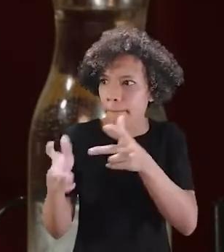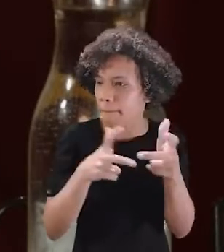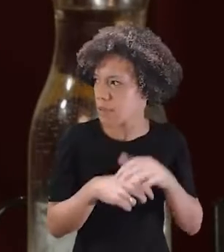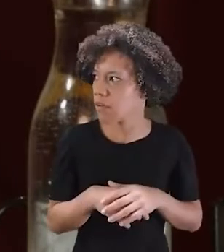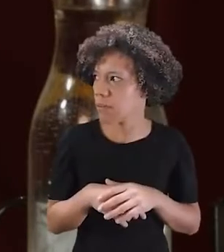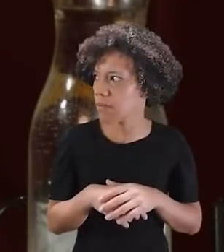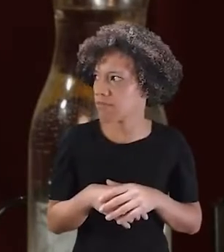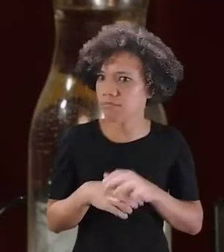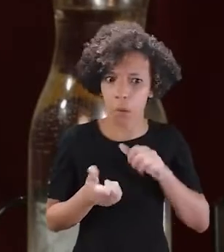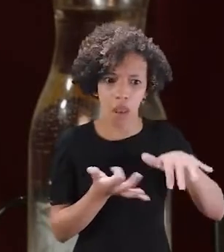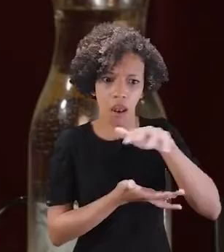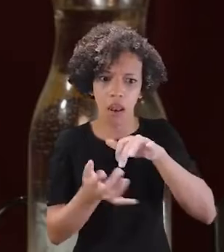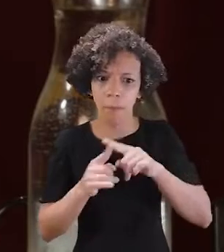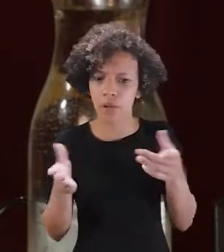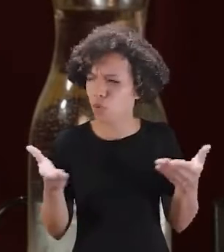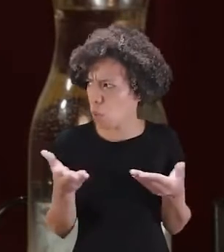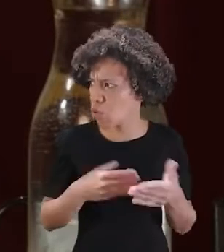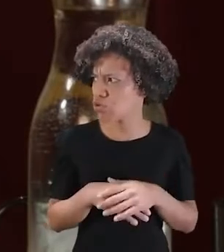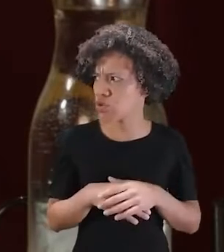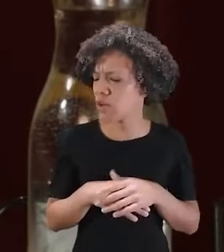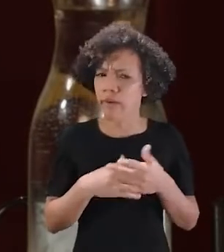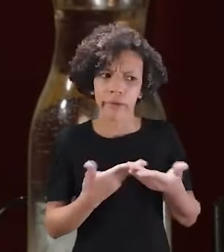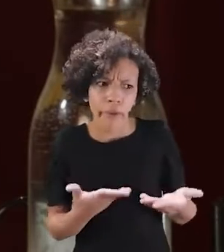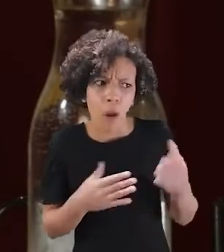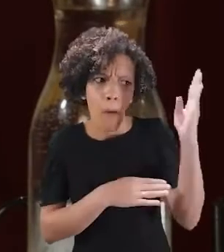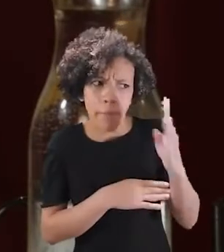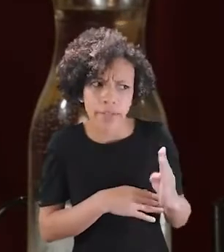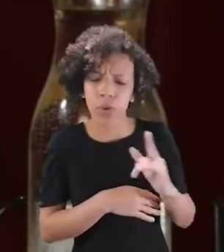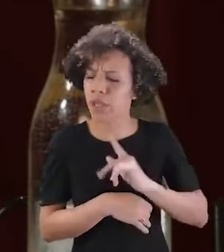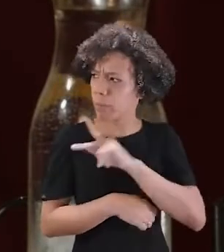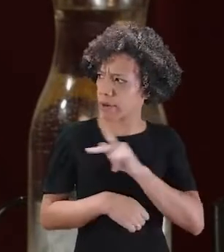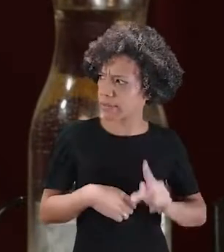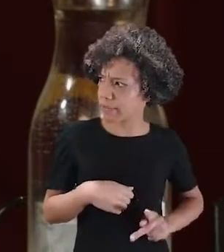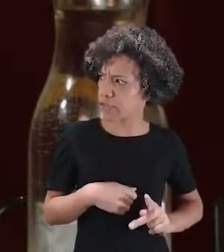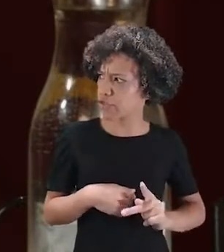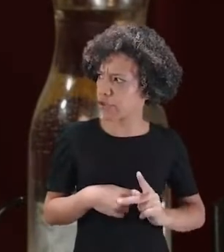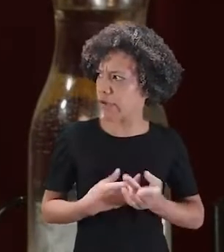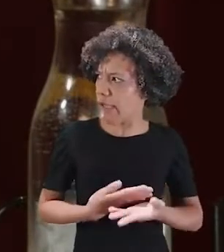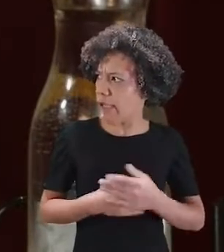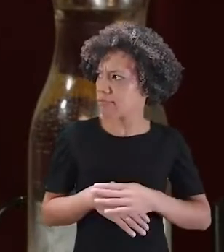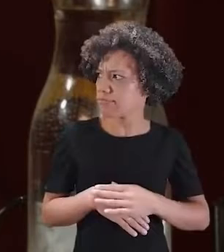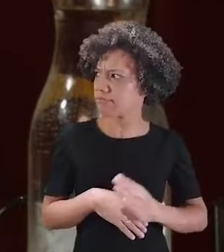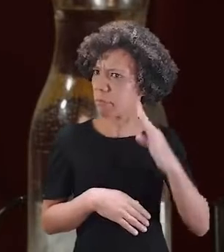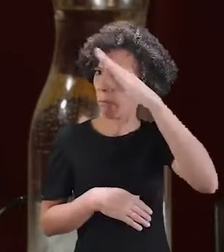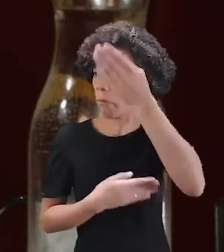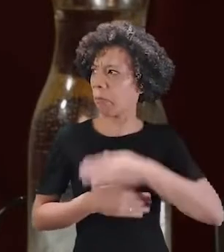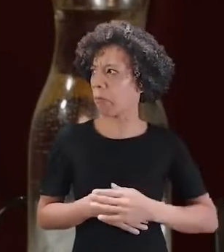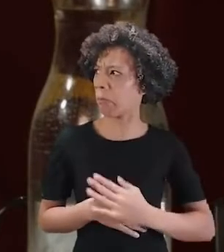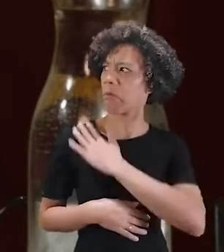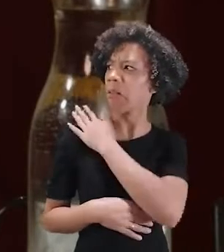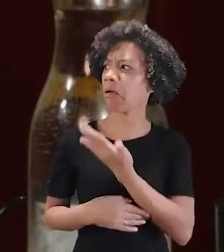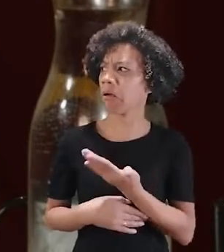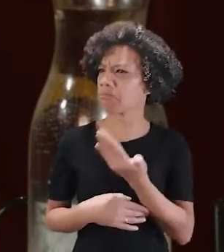dá e hoje o momento do Brasil que a gente eleger um militar uma coisa toda você acha que as pessoas entenderam a mensagem do